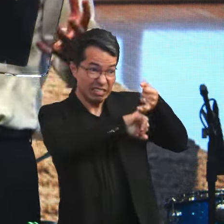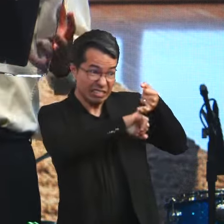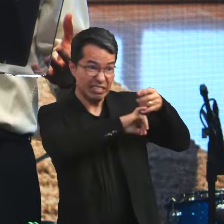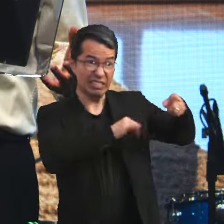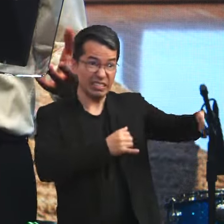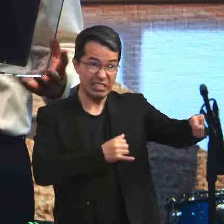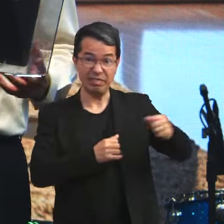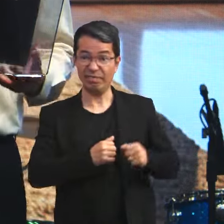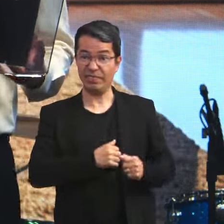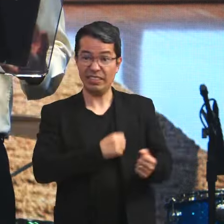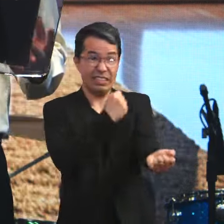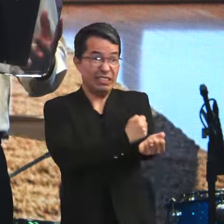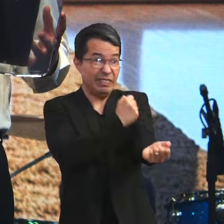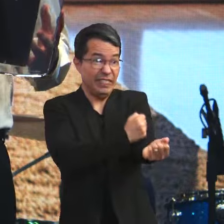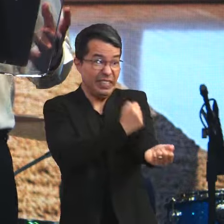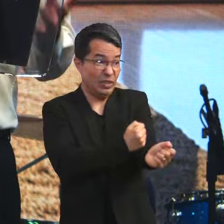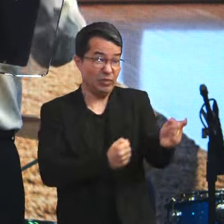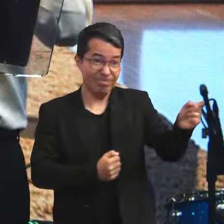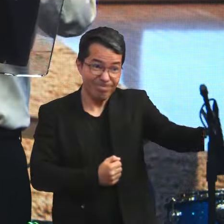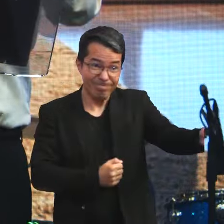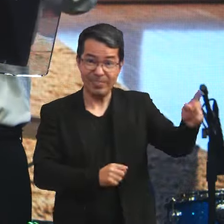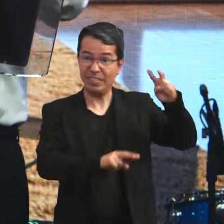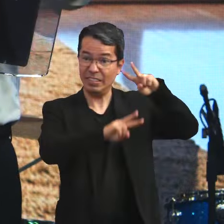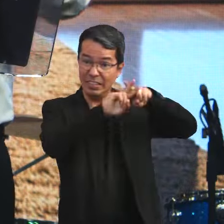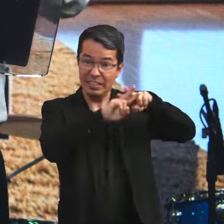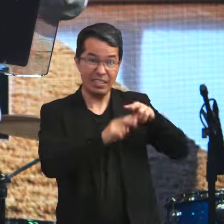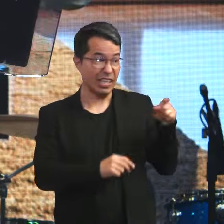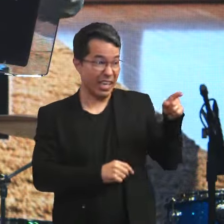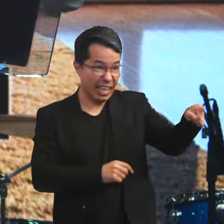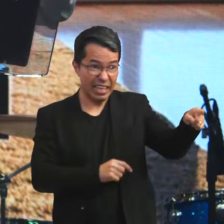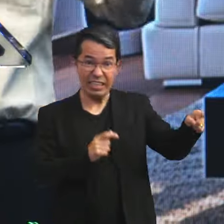imoralidade pessoas presas em Vícios